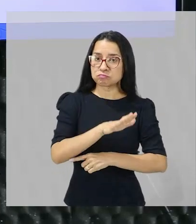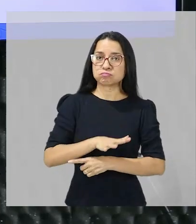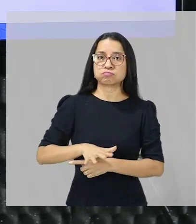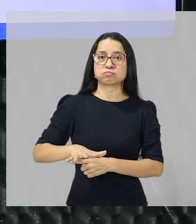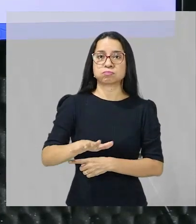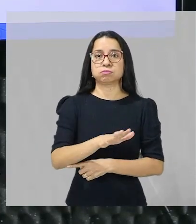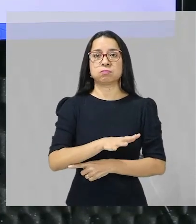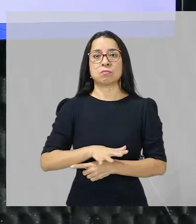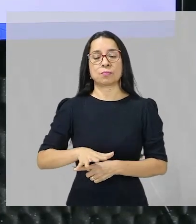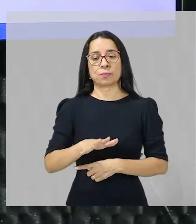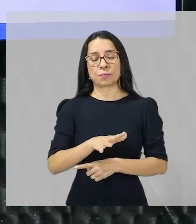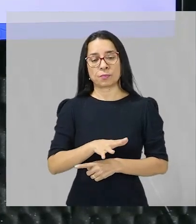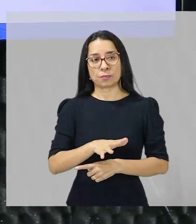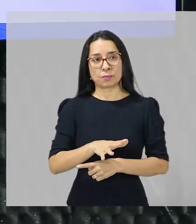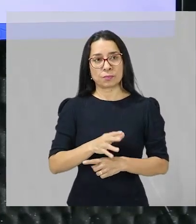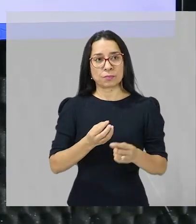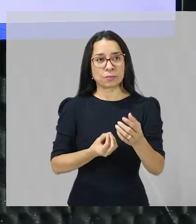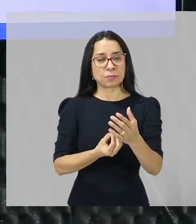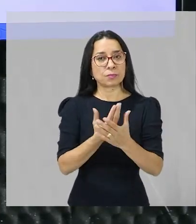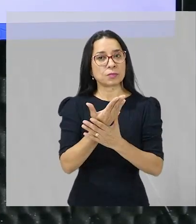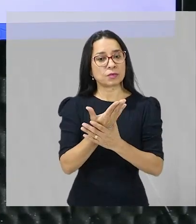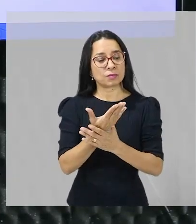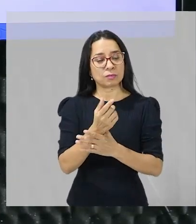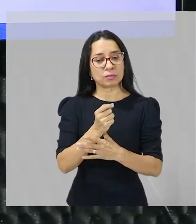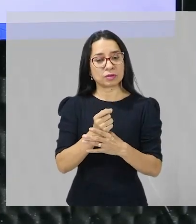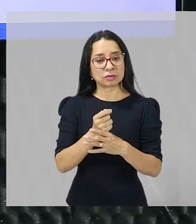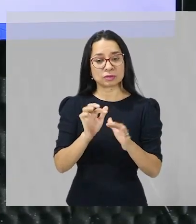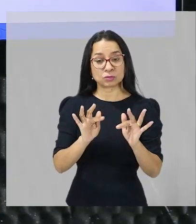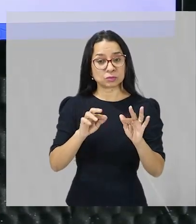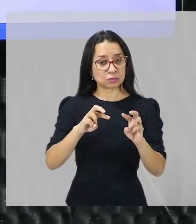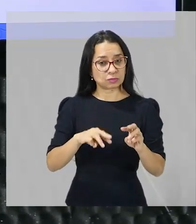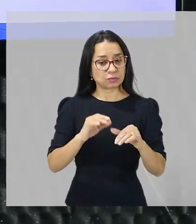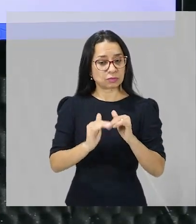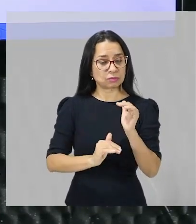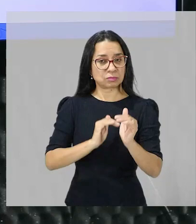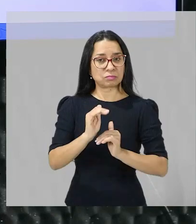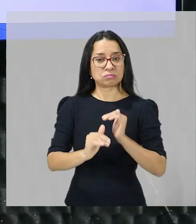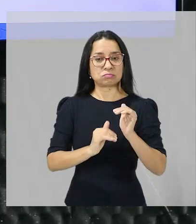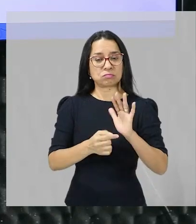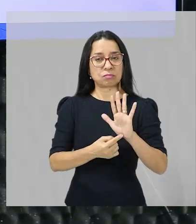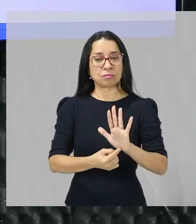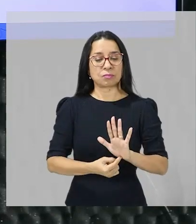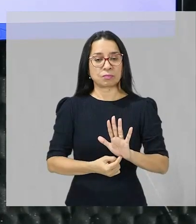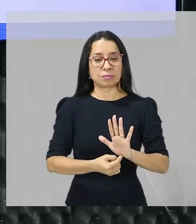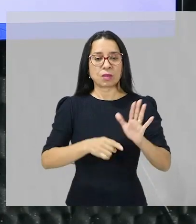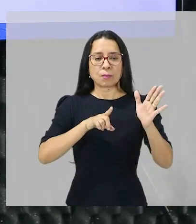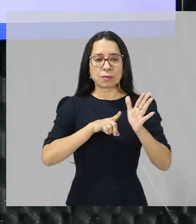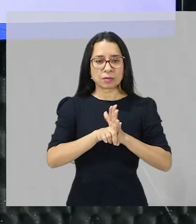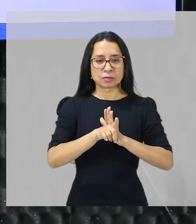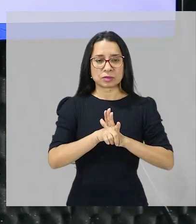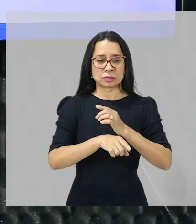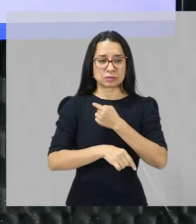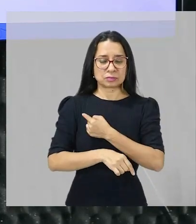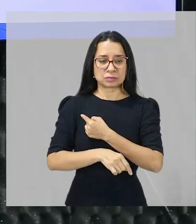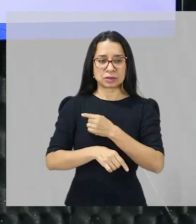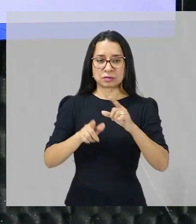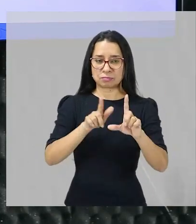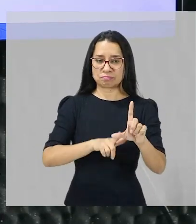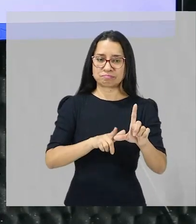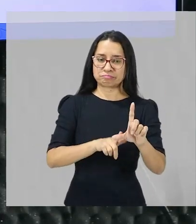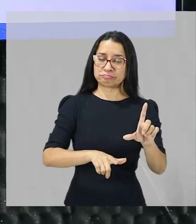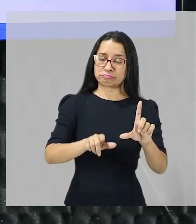que essas plantas, no final do processo, apresentaram, né? Então, ele está perguntando se elas apresentavam o